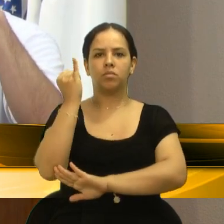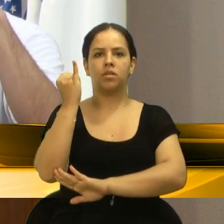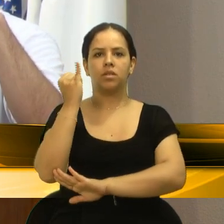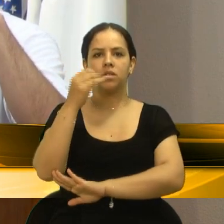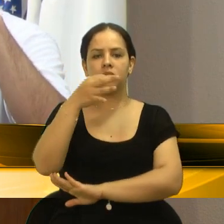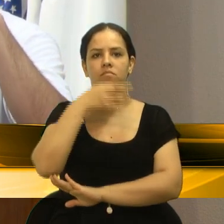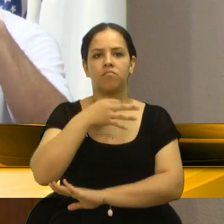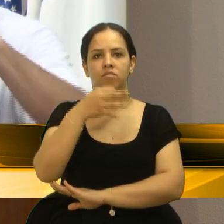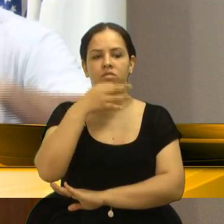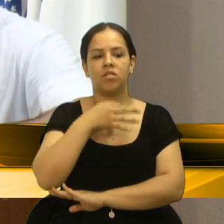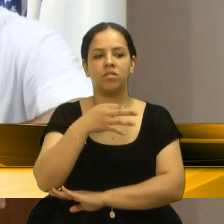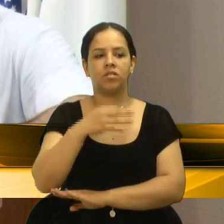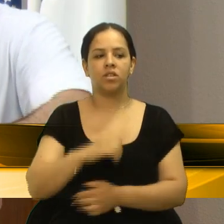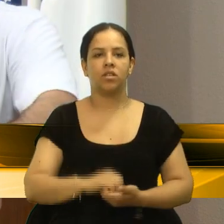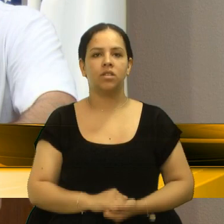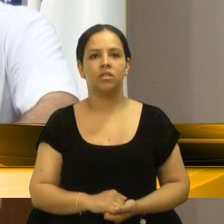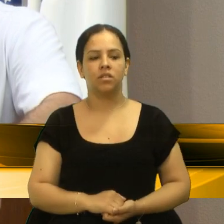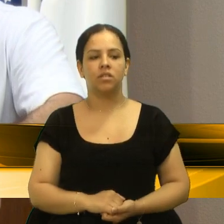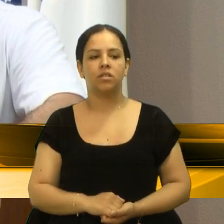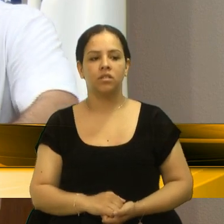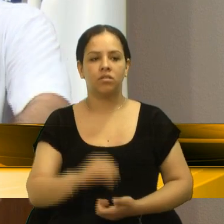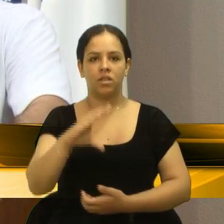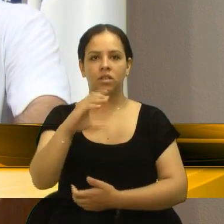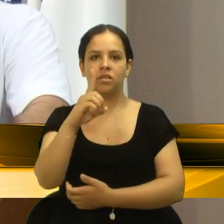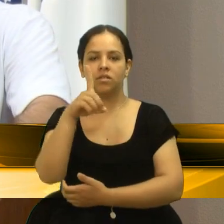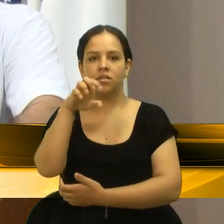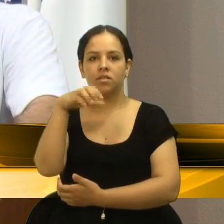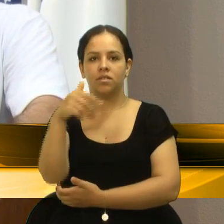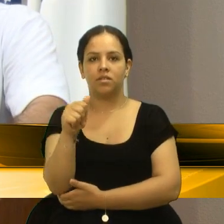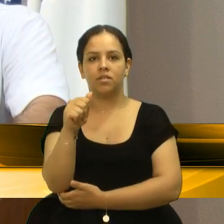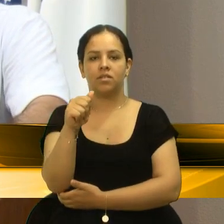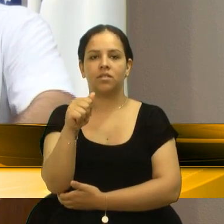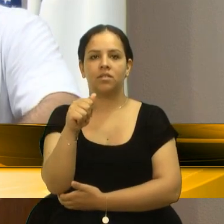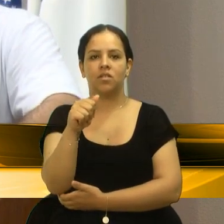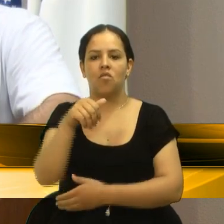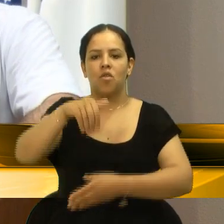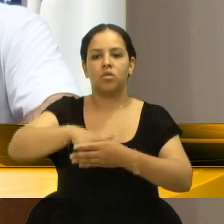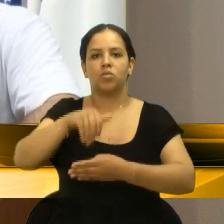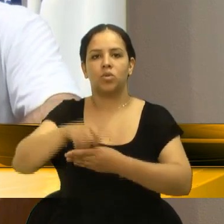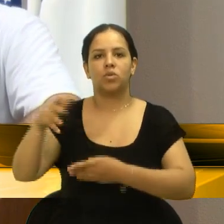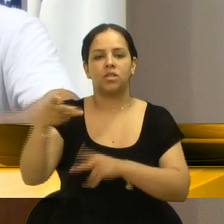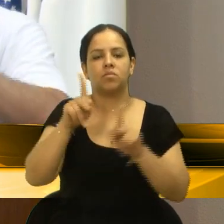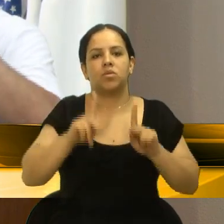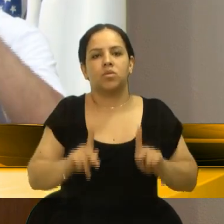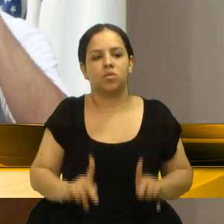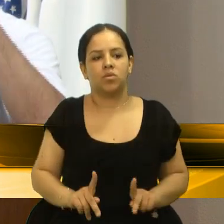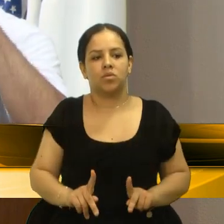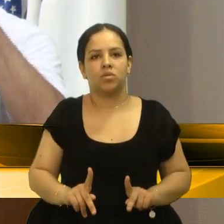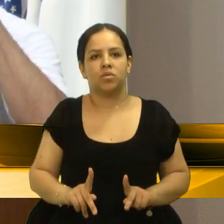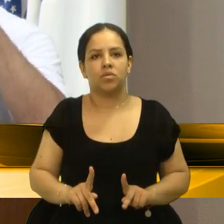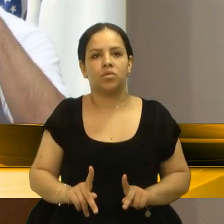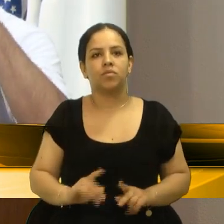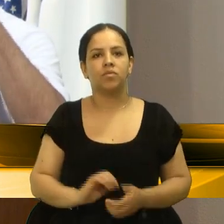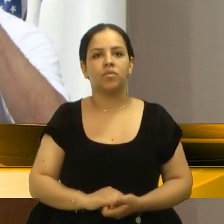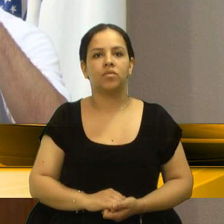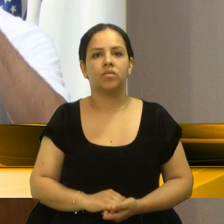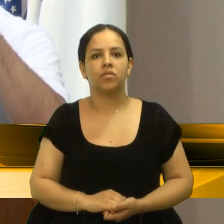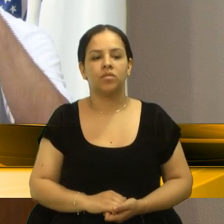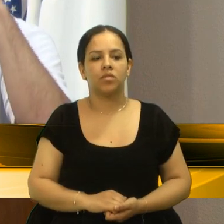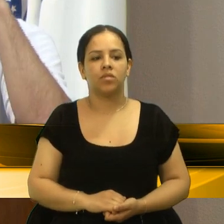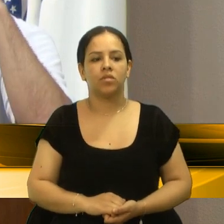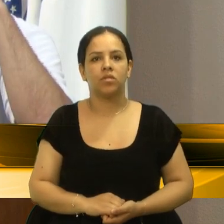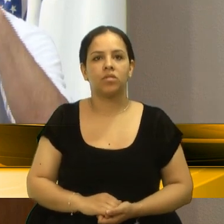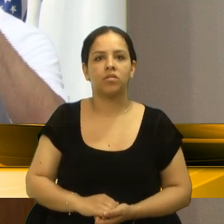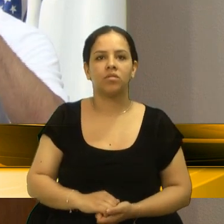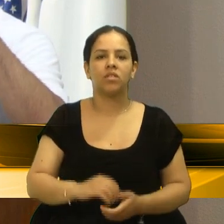o IPAM e Festa da Uva, entre outras. Voto por todas as pessoas que foram colocadas, seu Marciano, em